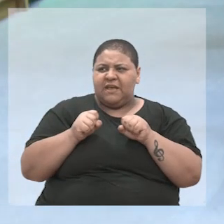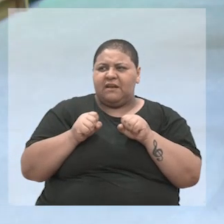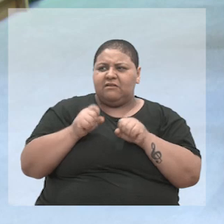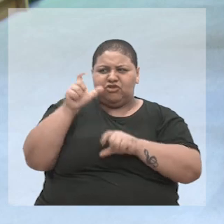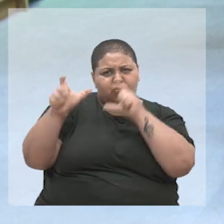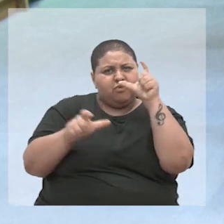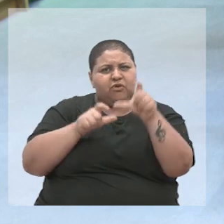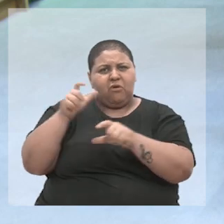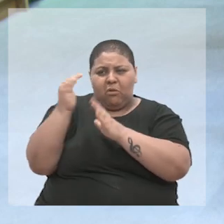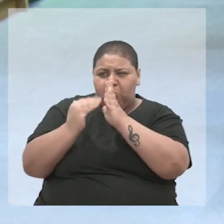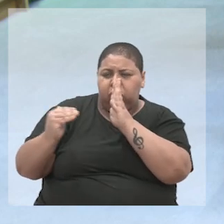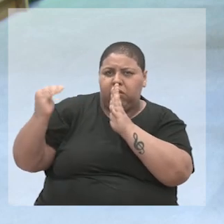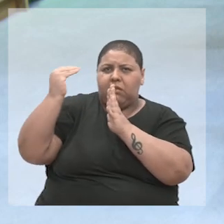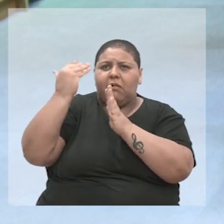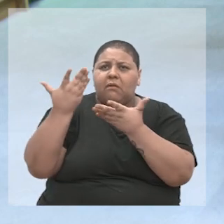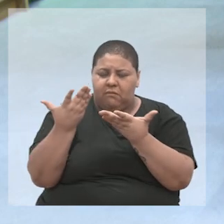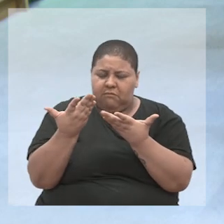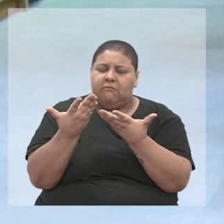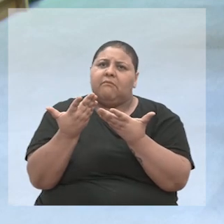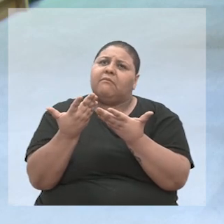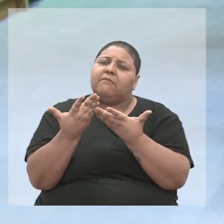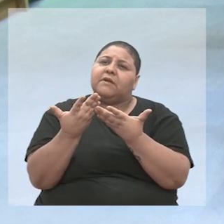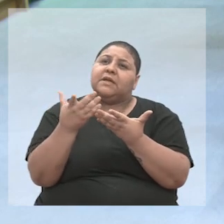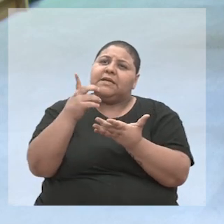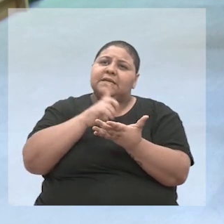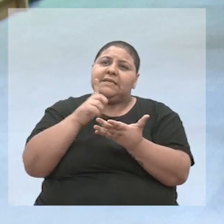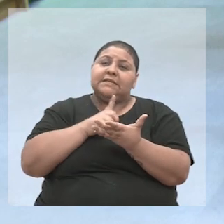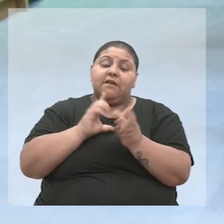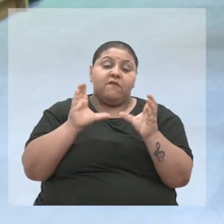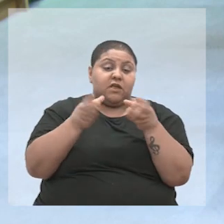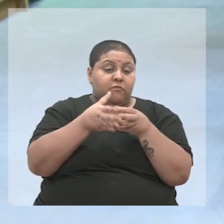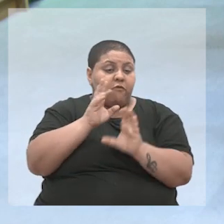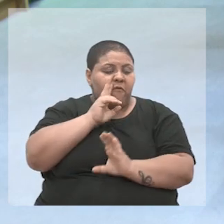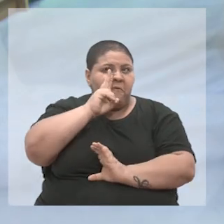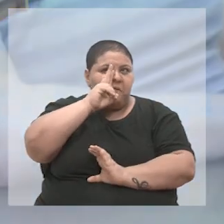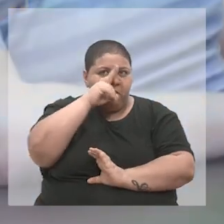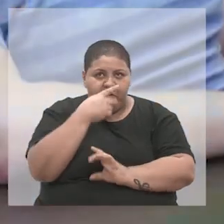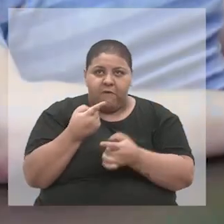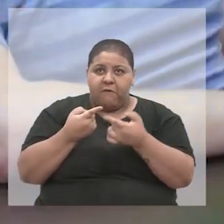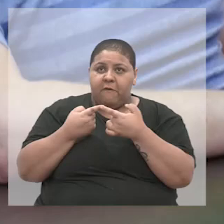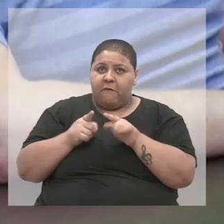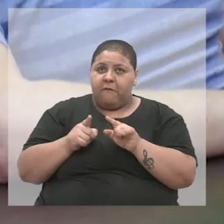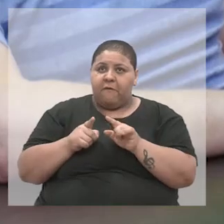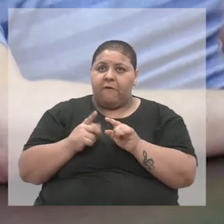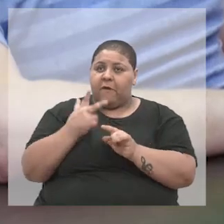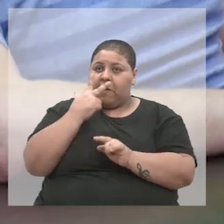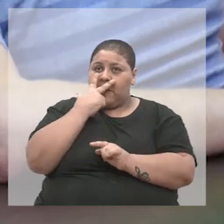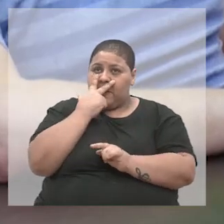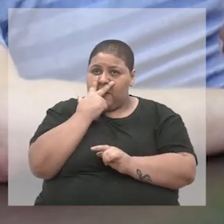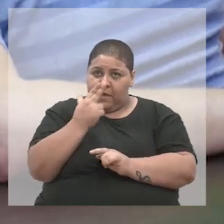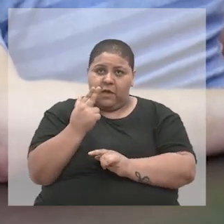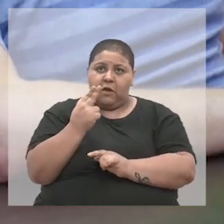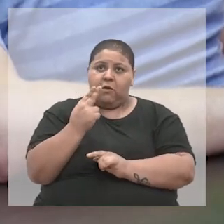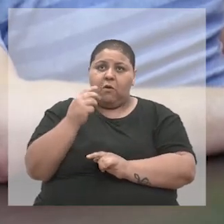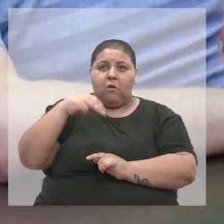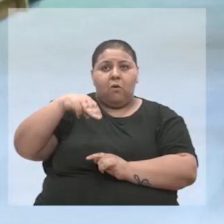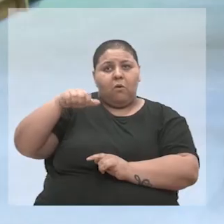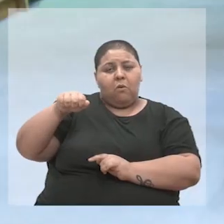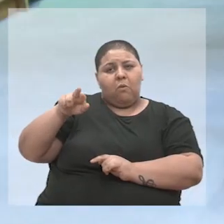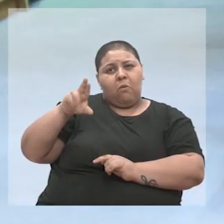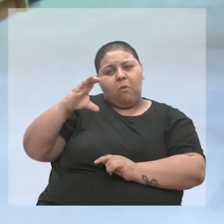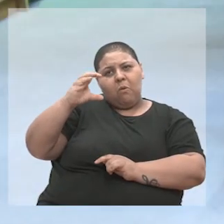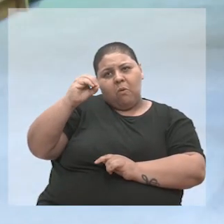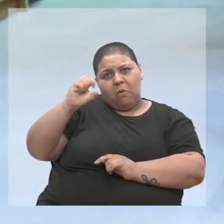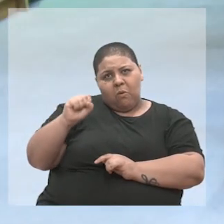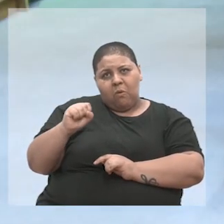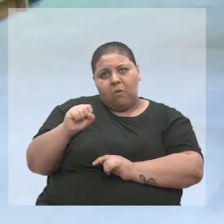assim, de alto nível, né, Fonseca? Teve equipes fortes, assim, né? Mas, assim, o expoente, que nem o Hansen, assim, né? Que nem